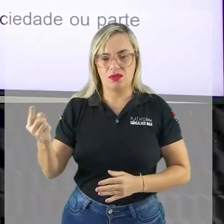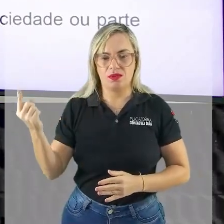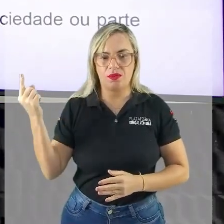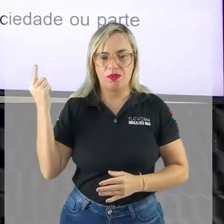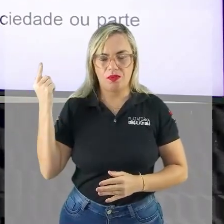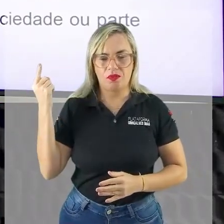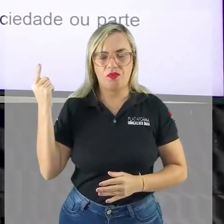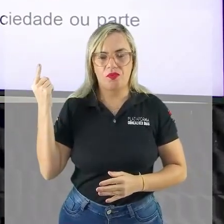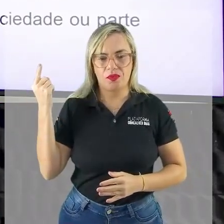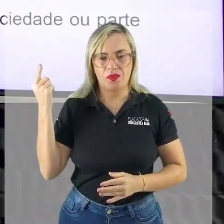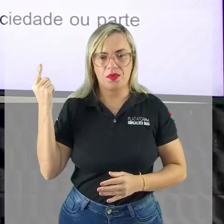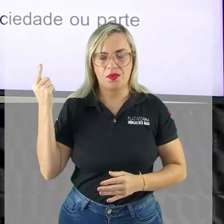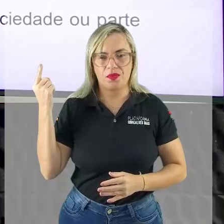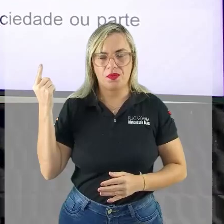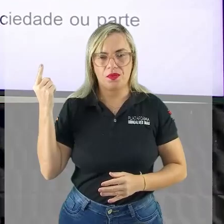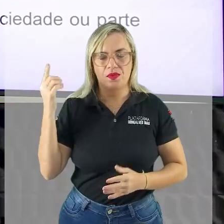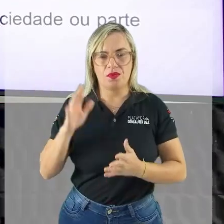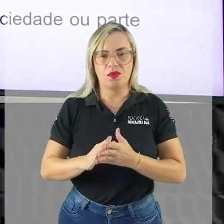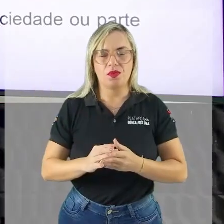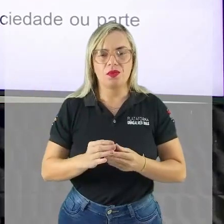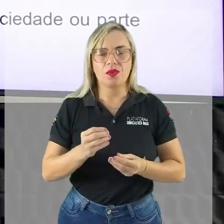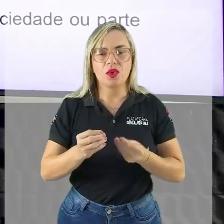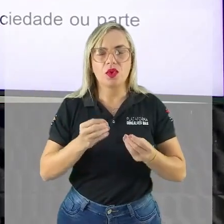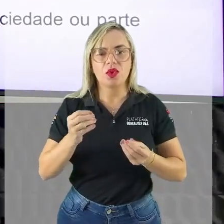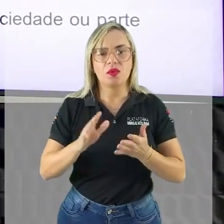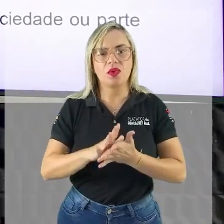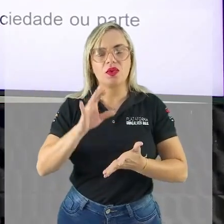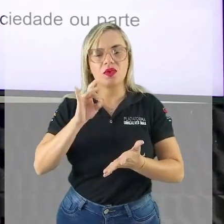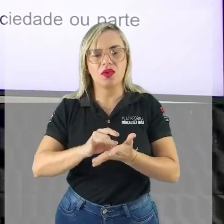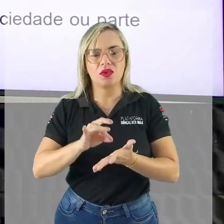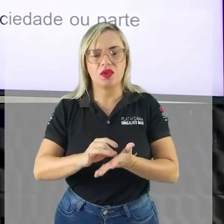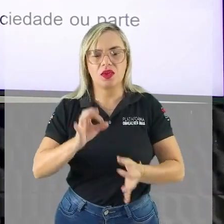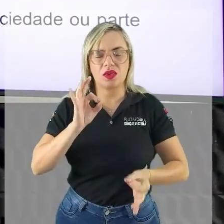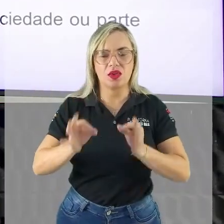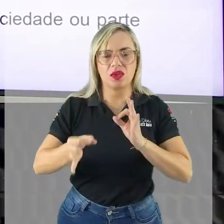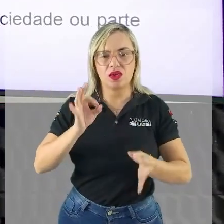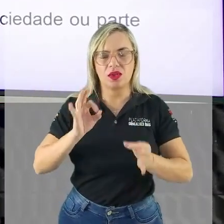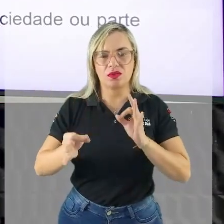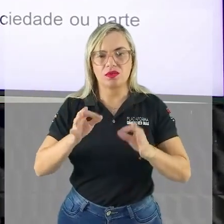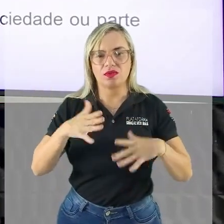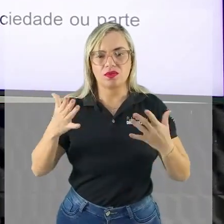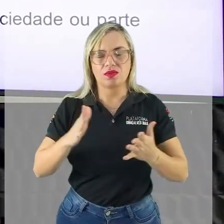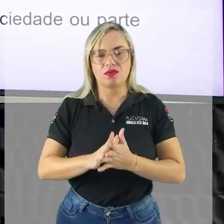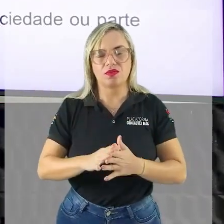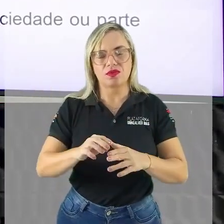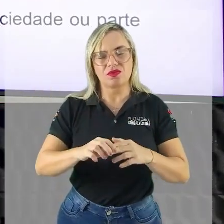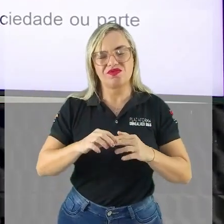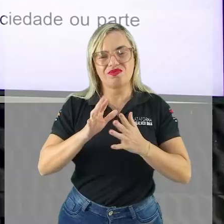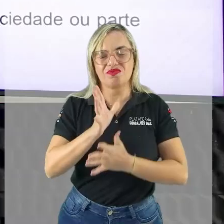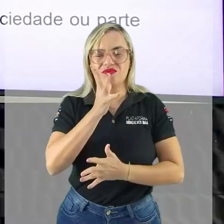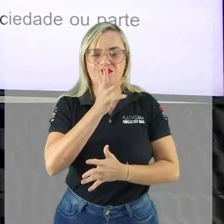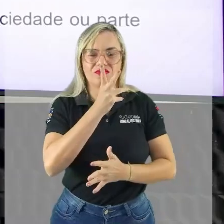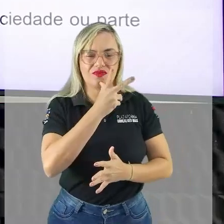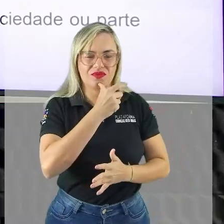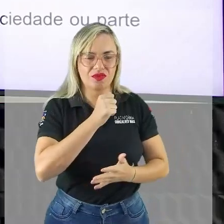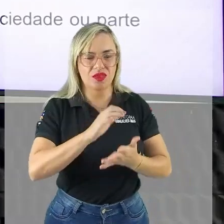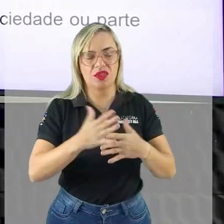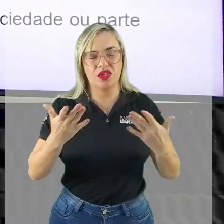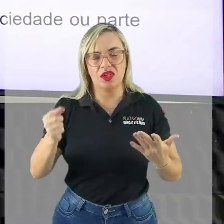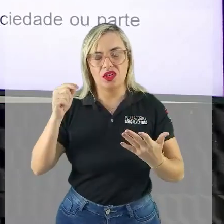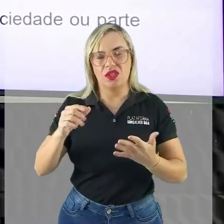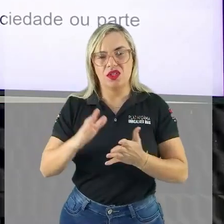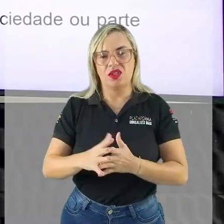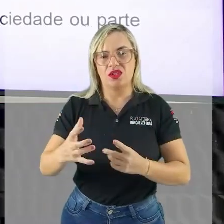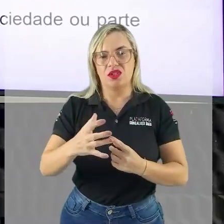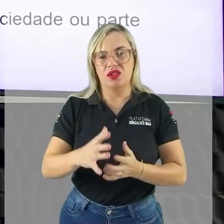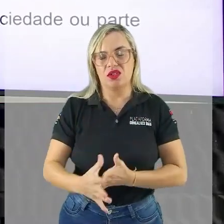quê? De uma celeridade com relação ao julgamento, ou seja, uma lentidão excessiva. E isso traz aquele sentimento de que